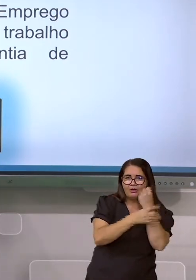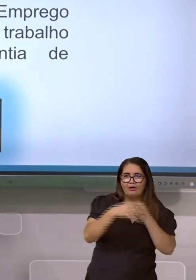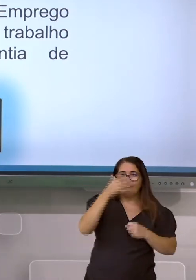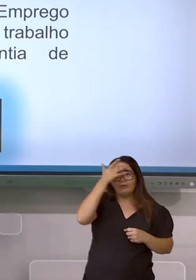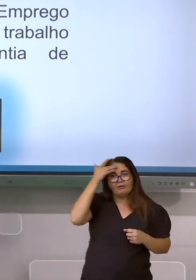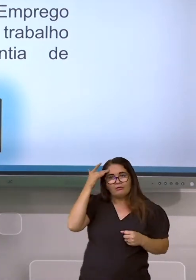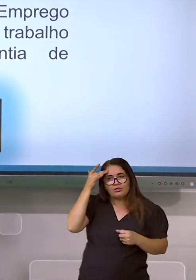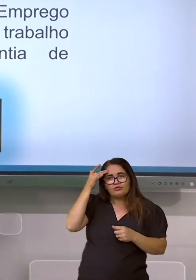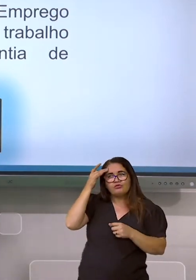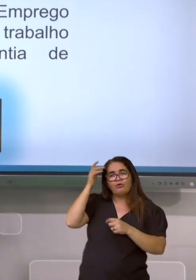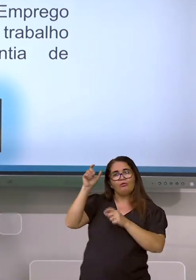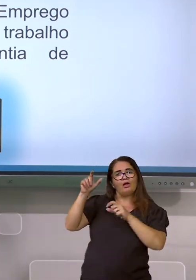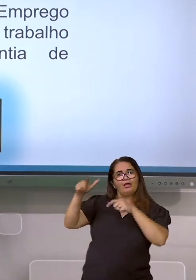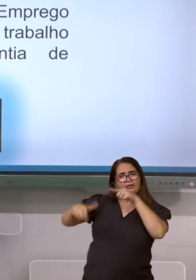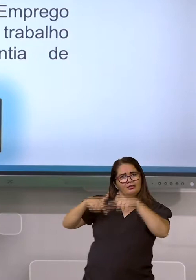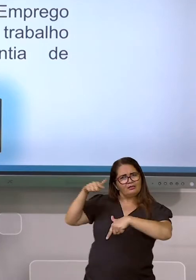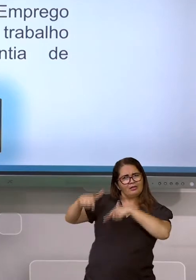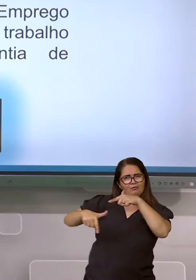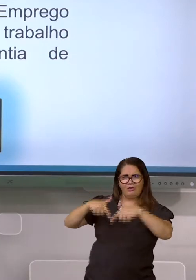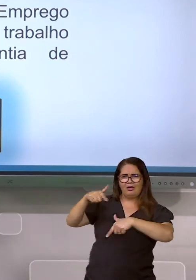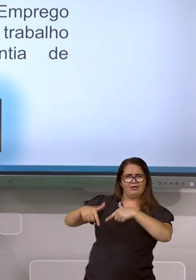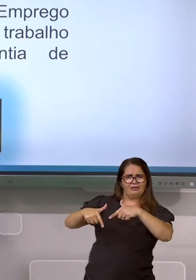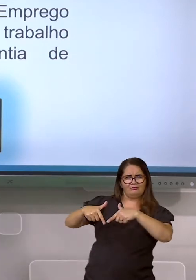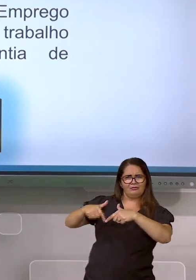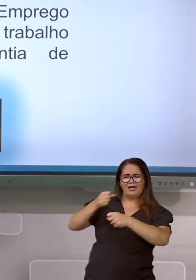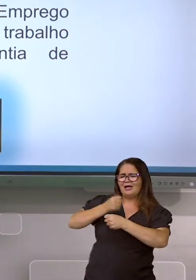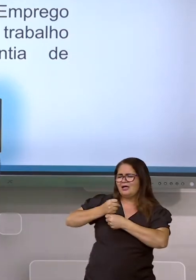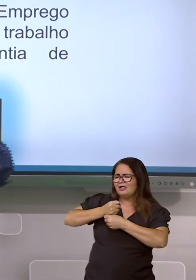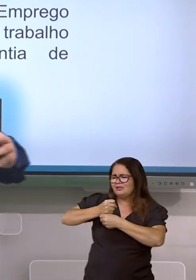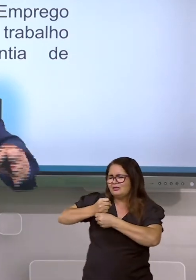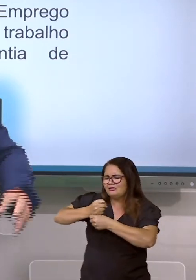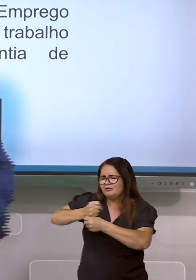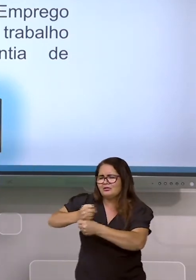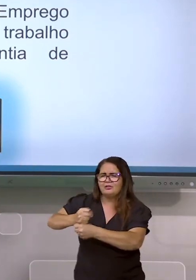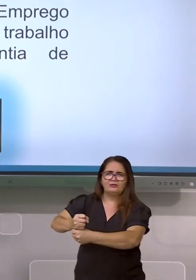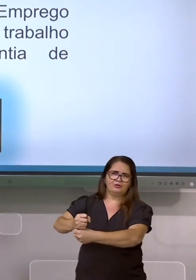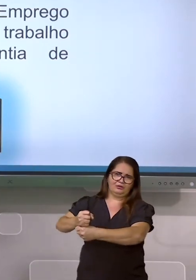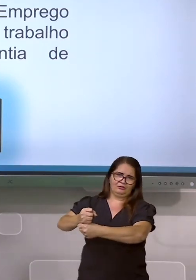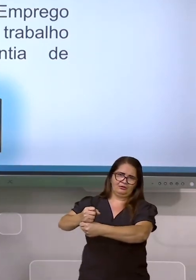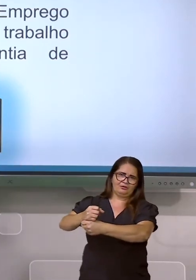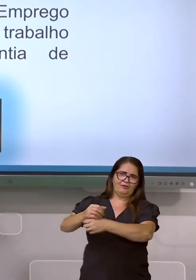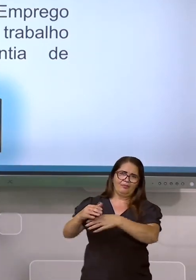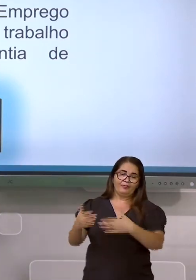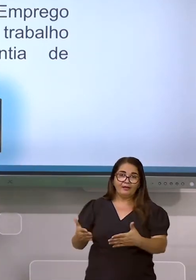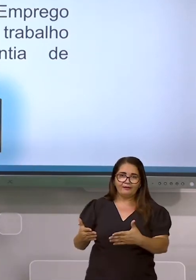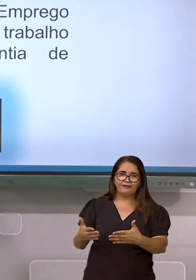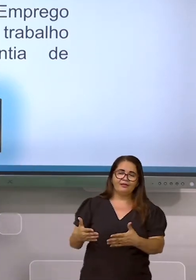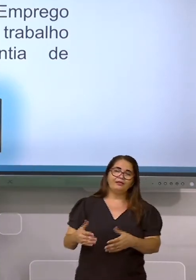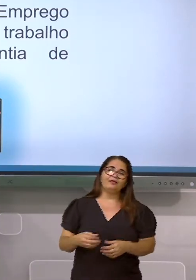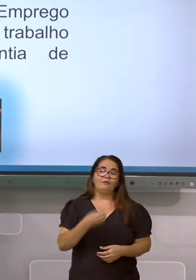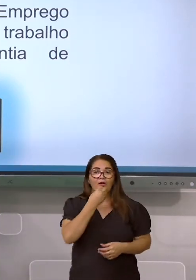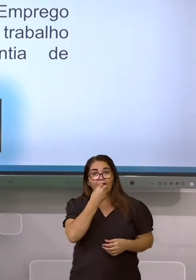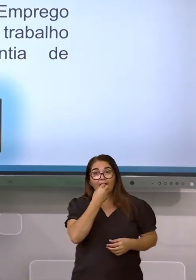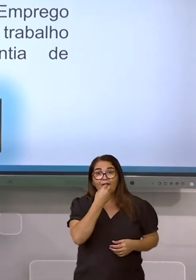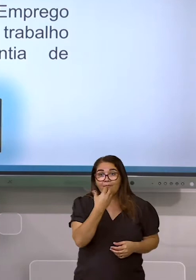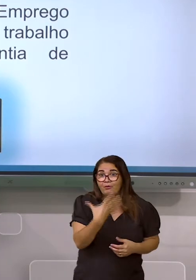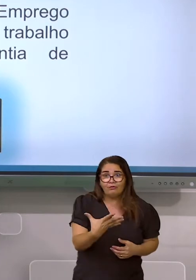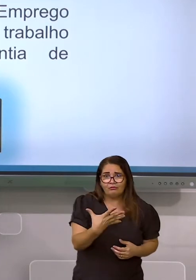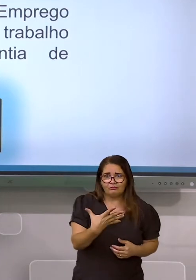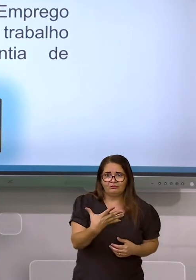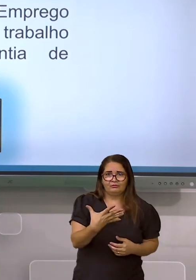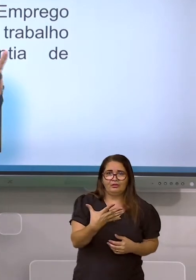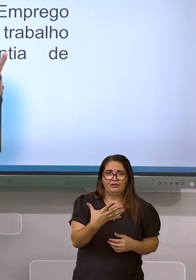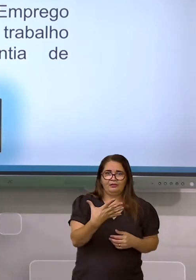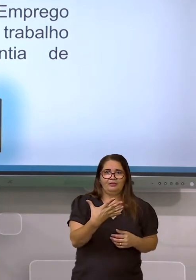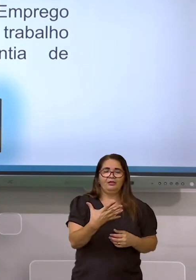nosso sonho era ter um emprego de carteira assinada e bom é que sua carteira fosse